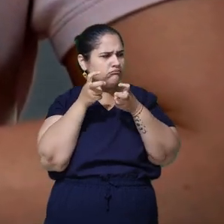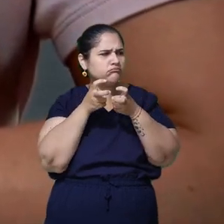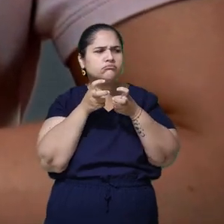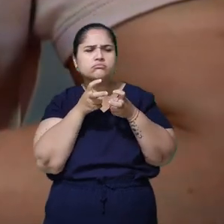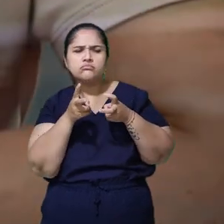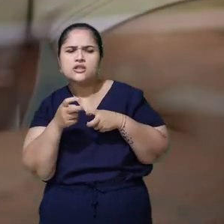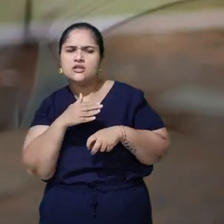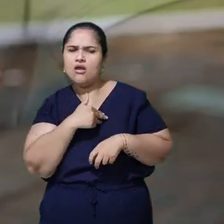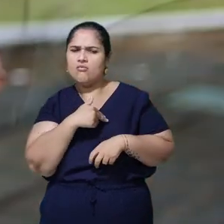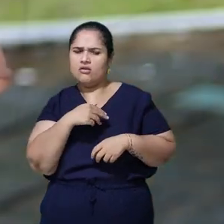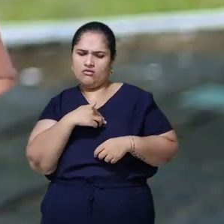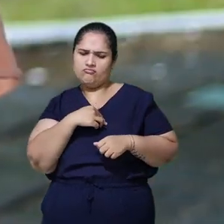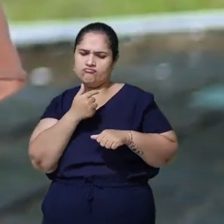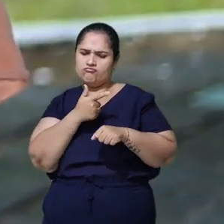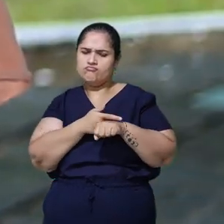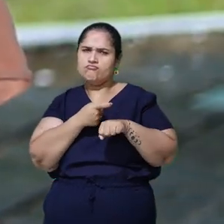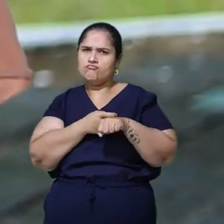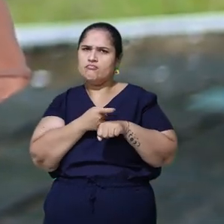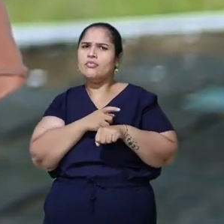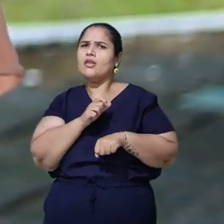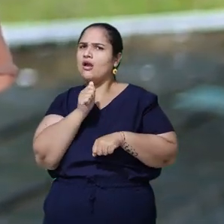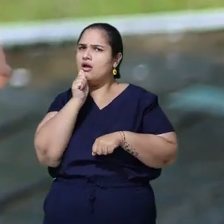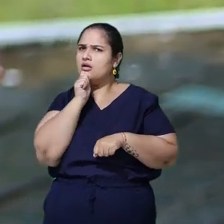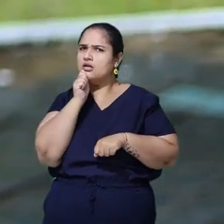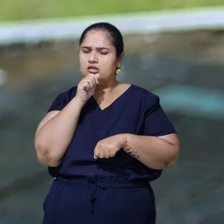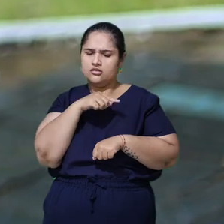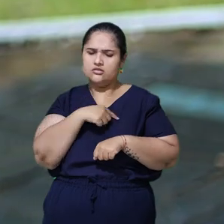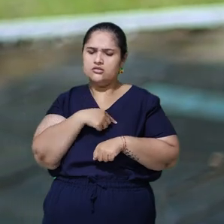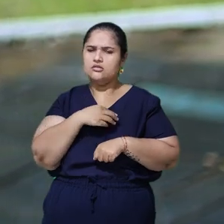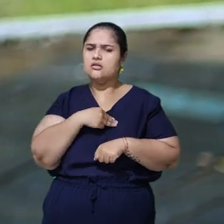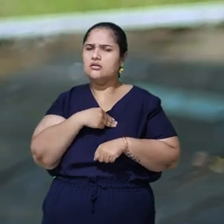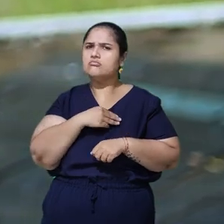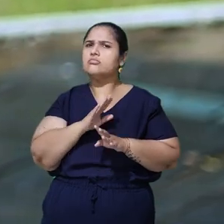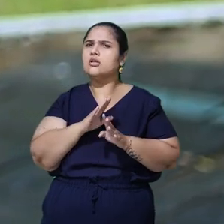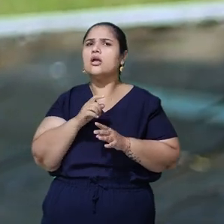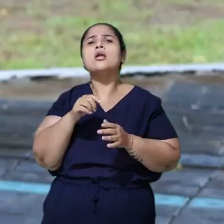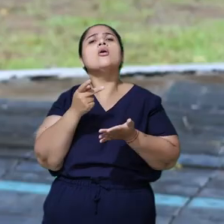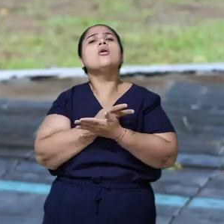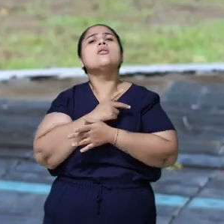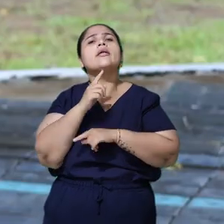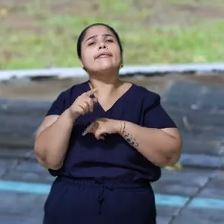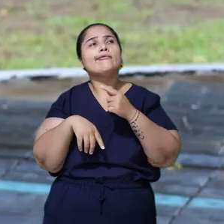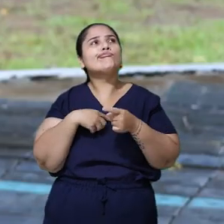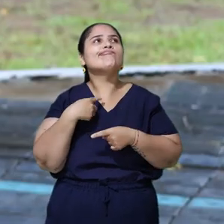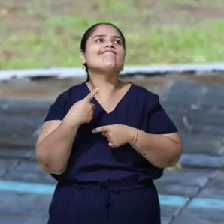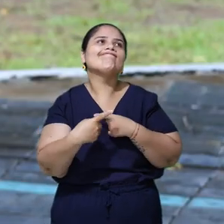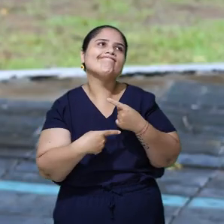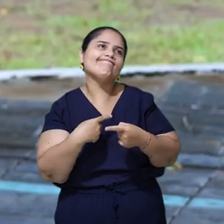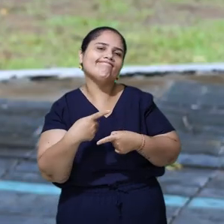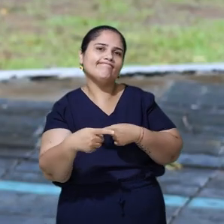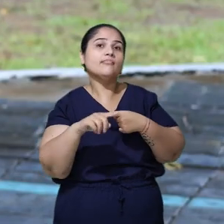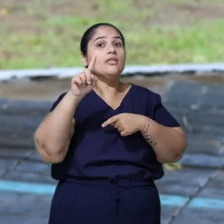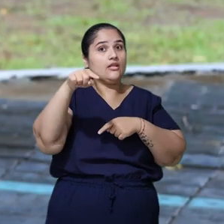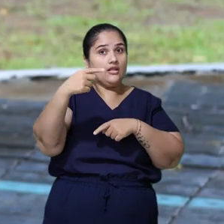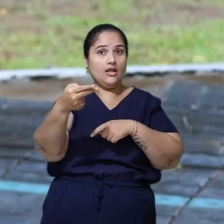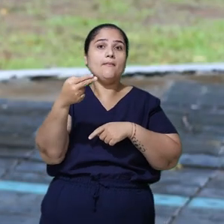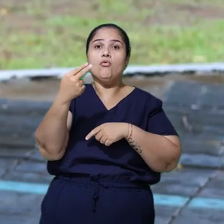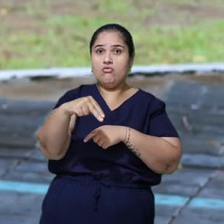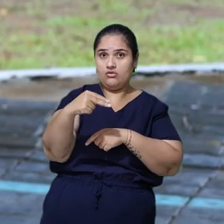lá. E o que acontece? Eu fui deixando as águas rolarem. Quando foi em novembro